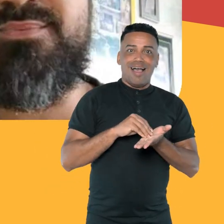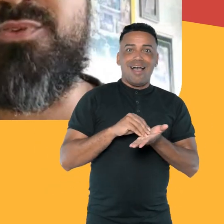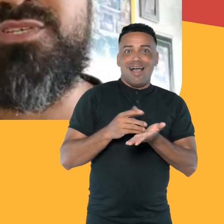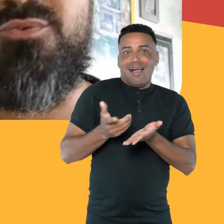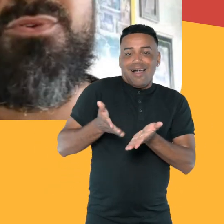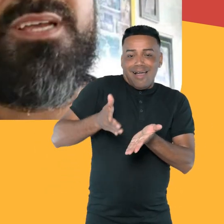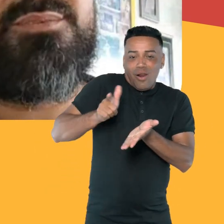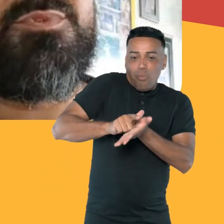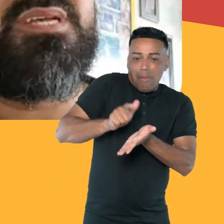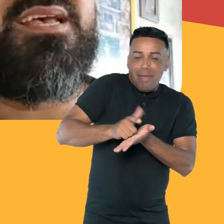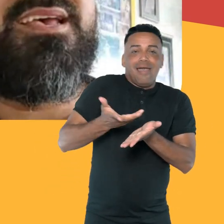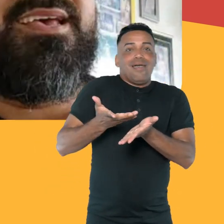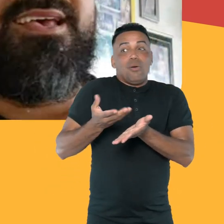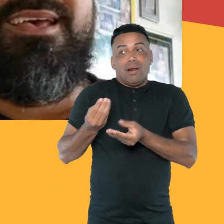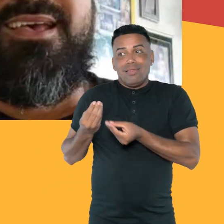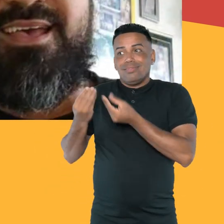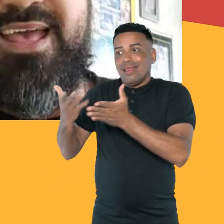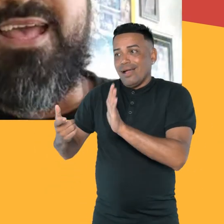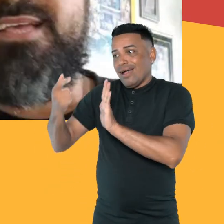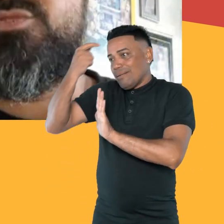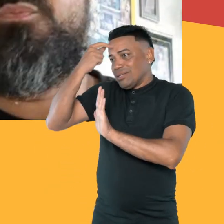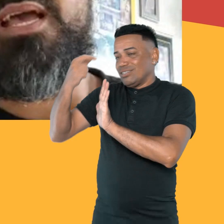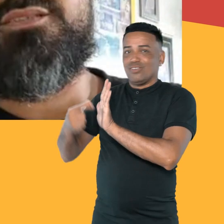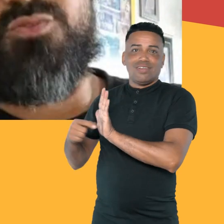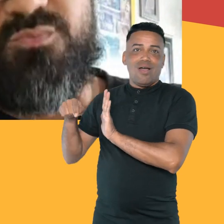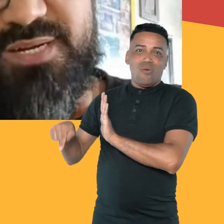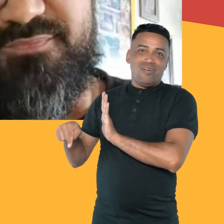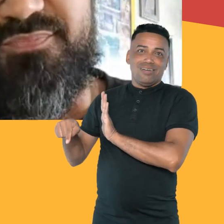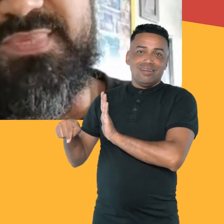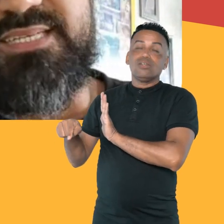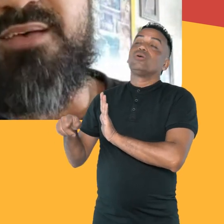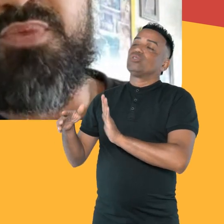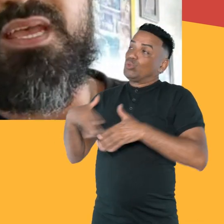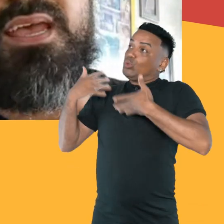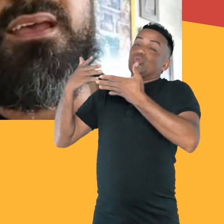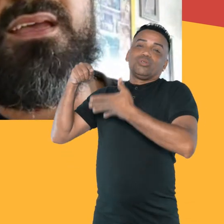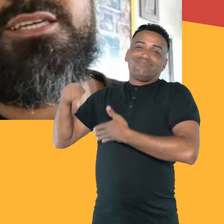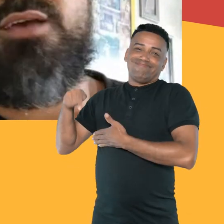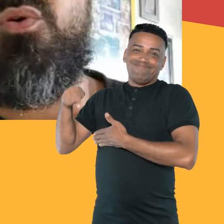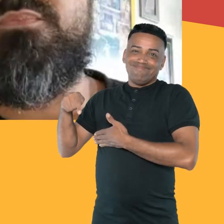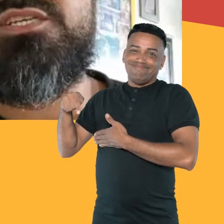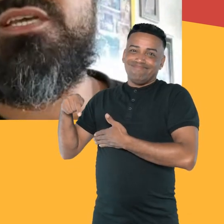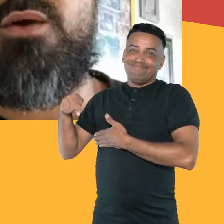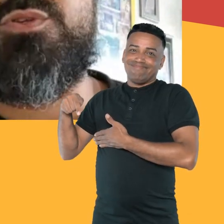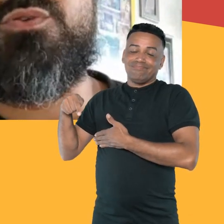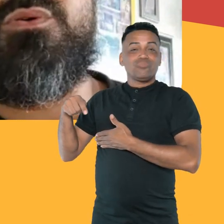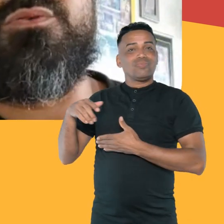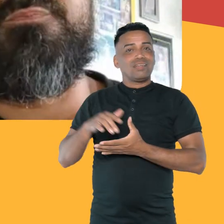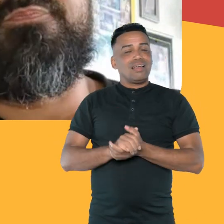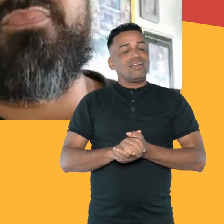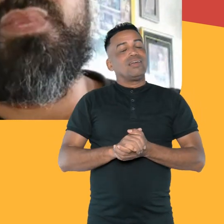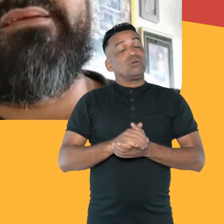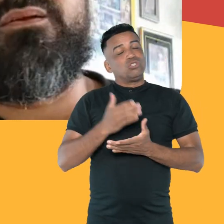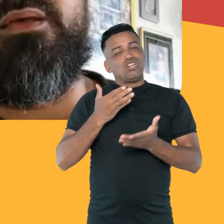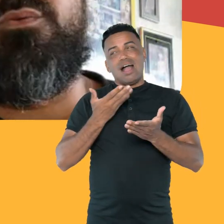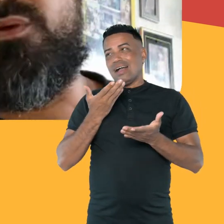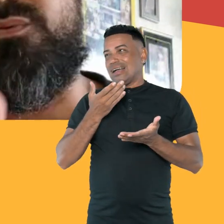máquinas, né? Nas mãos de algoritmos. Isso me assombra, sabe? Chegou a me tirar o